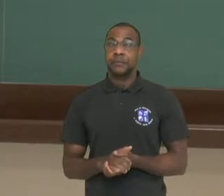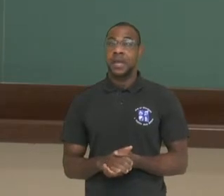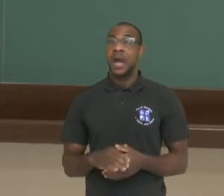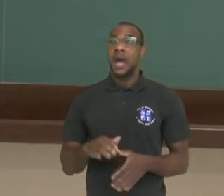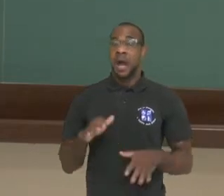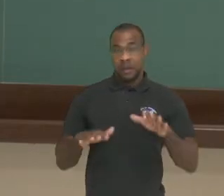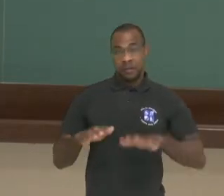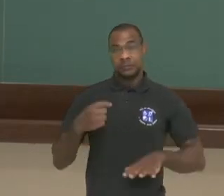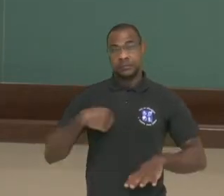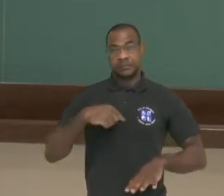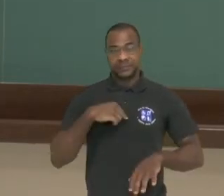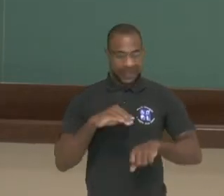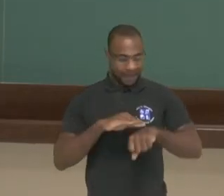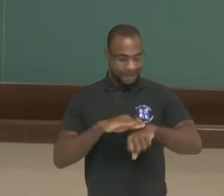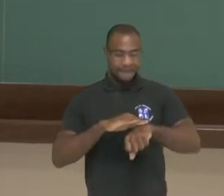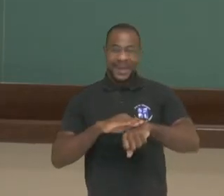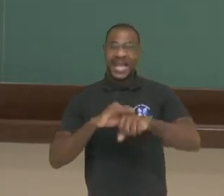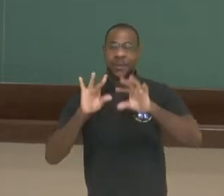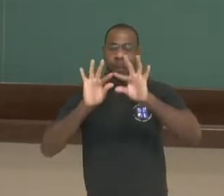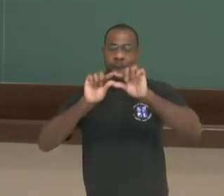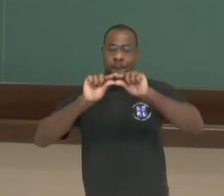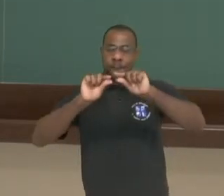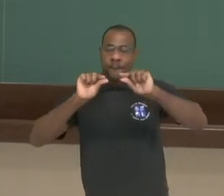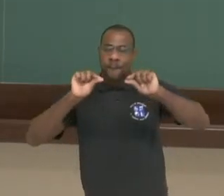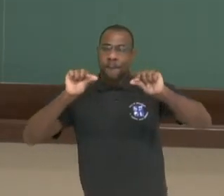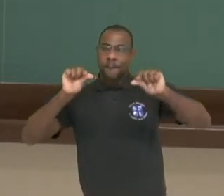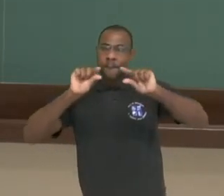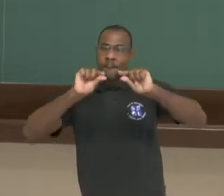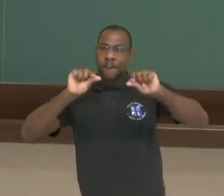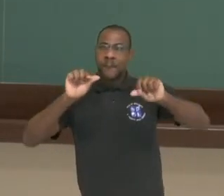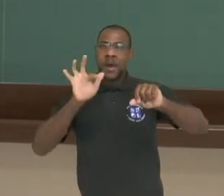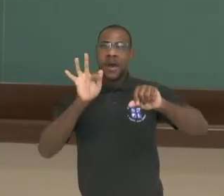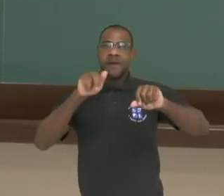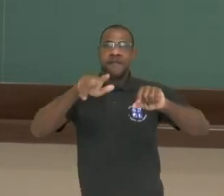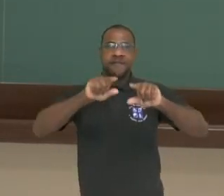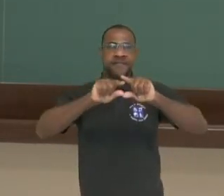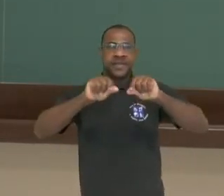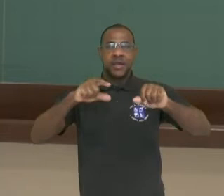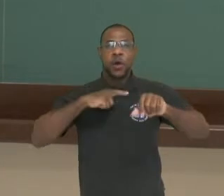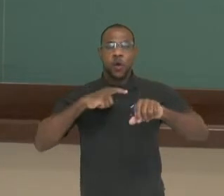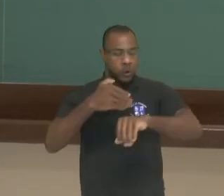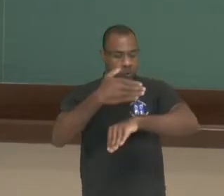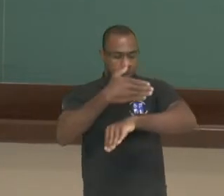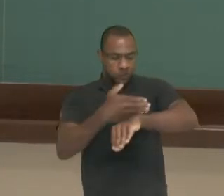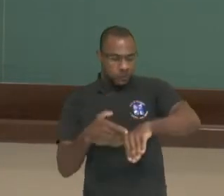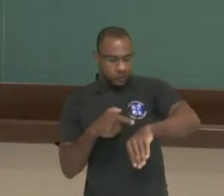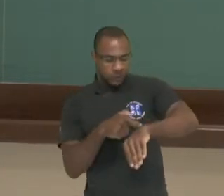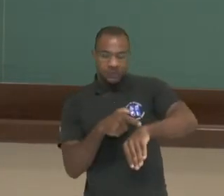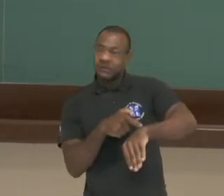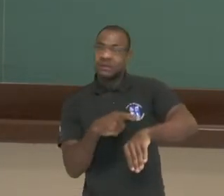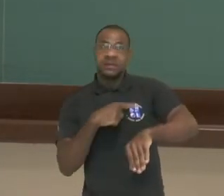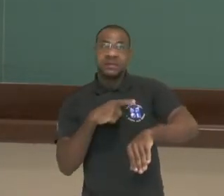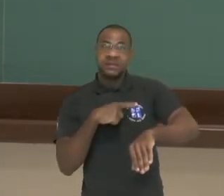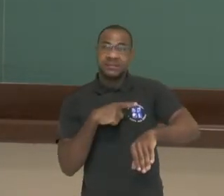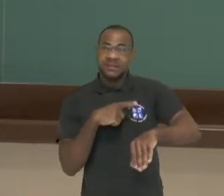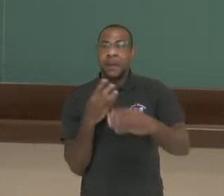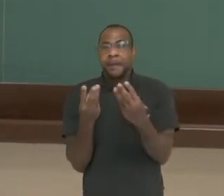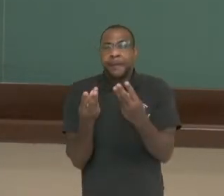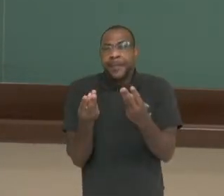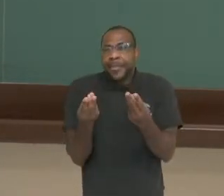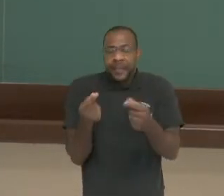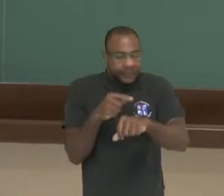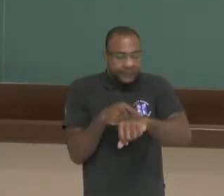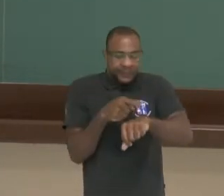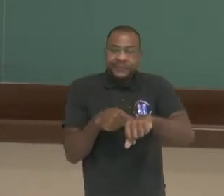Geralmente, quando a gente tem a pele muito fina, ou então a gente sofre ali algum corte, a gente fica com ela mais sensível. E